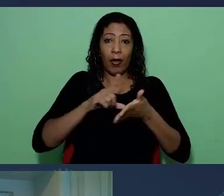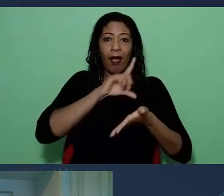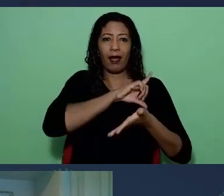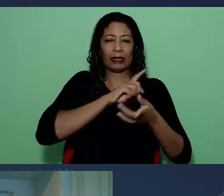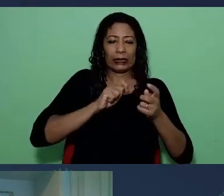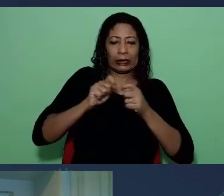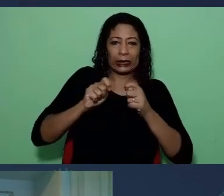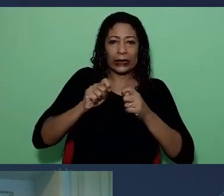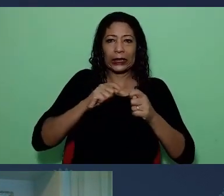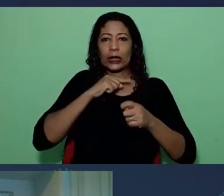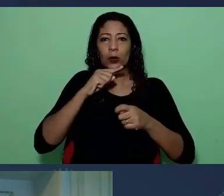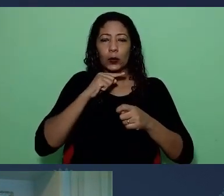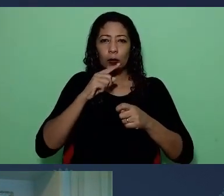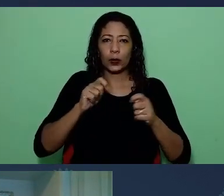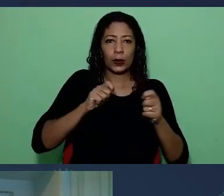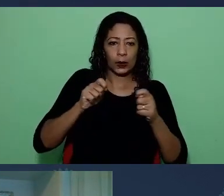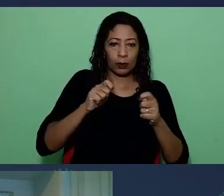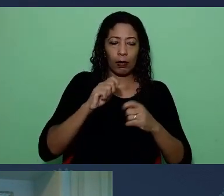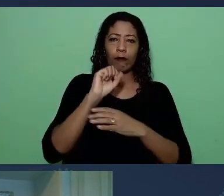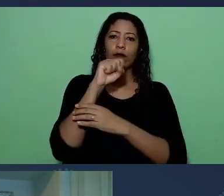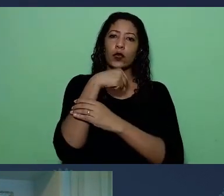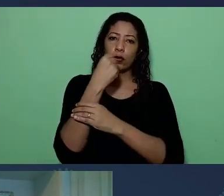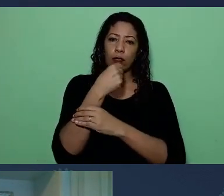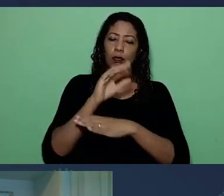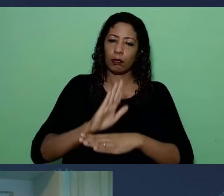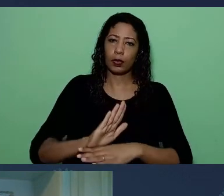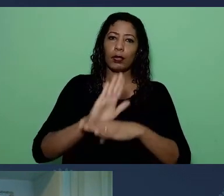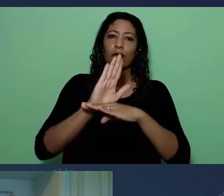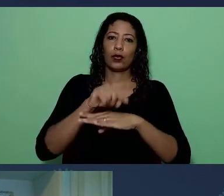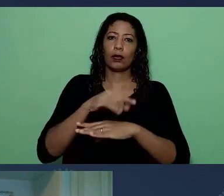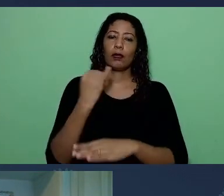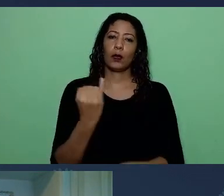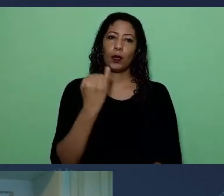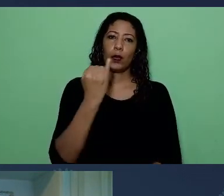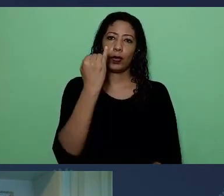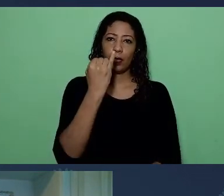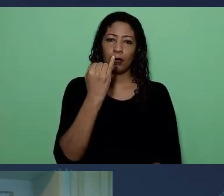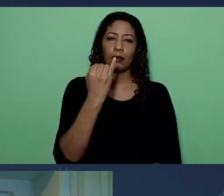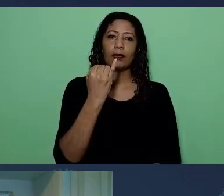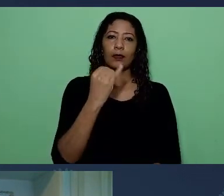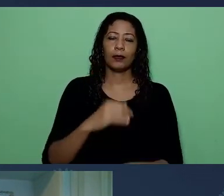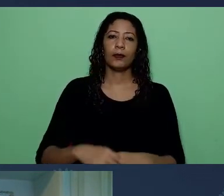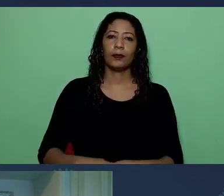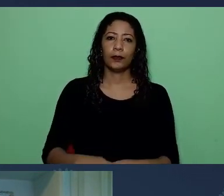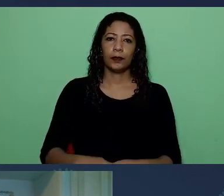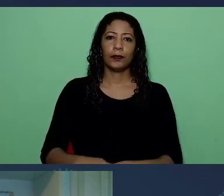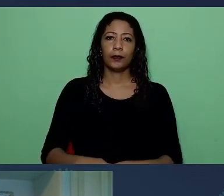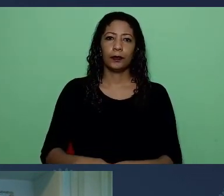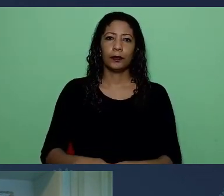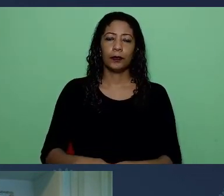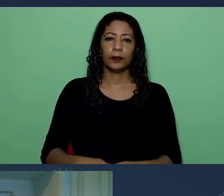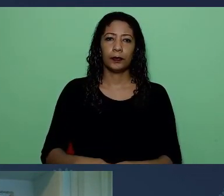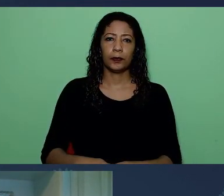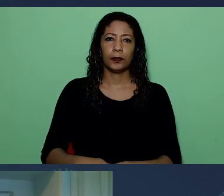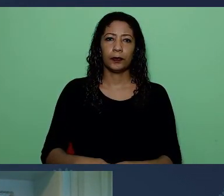né? A fisioterapia ela é importante nesse momento em que o controle clínico ainda não é alcançado.